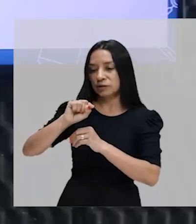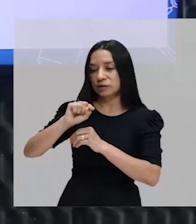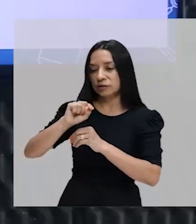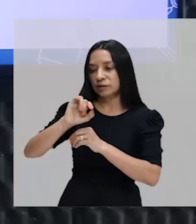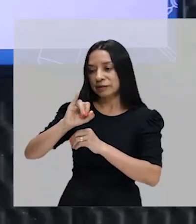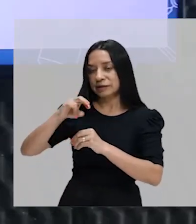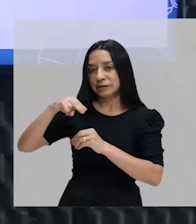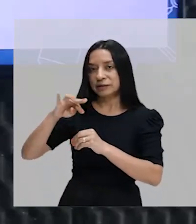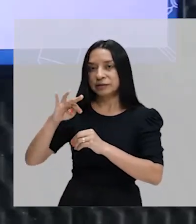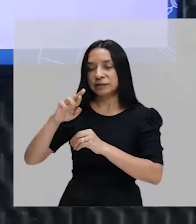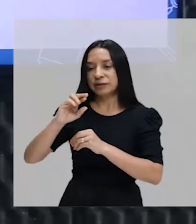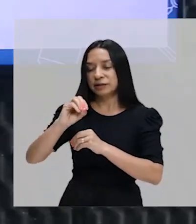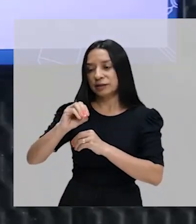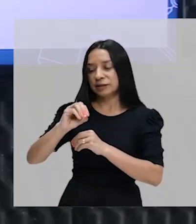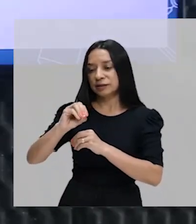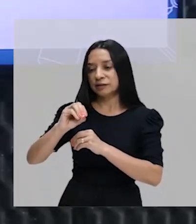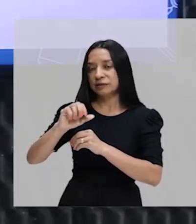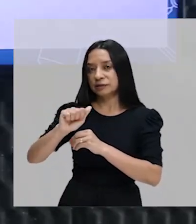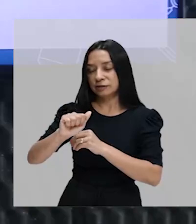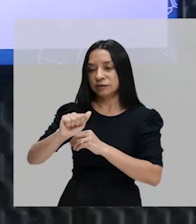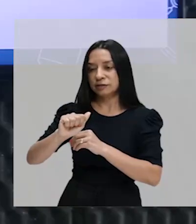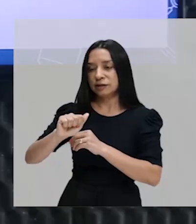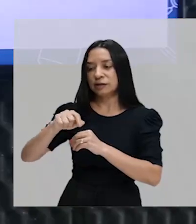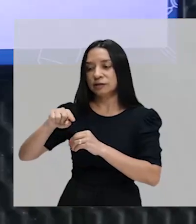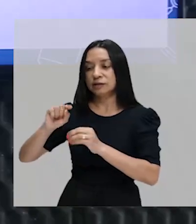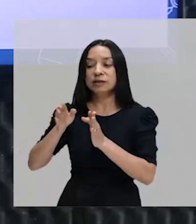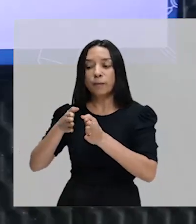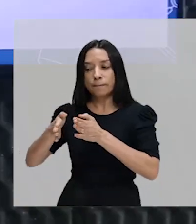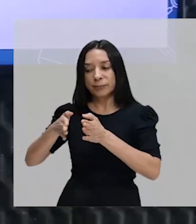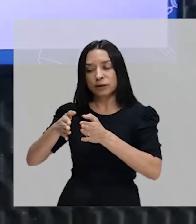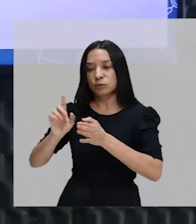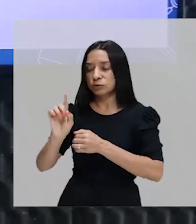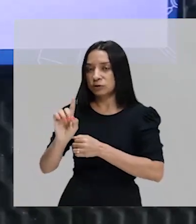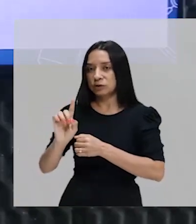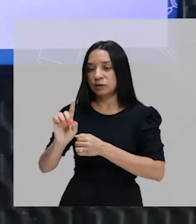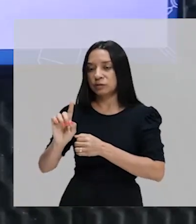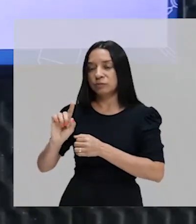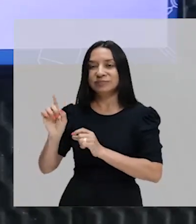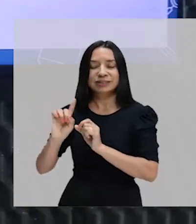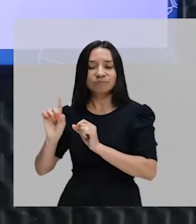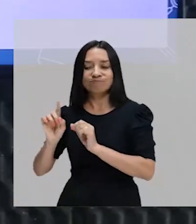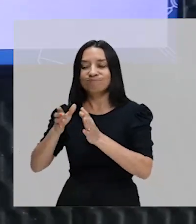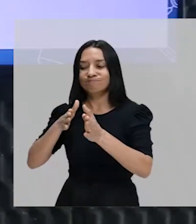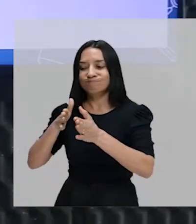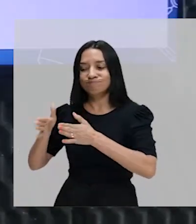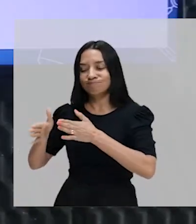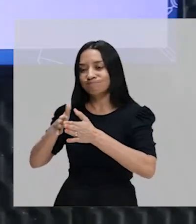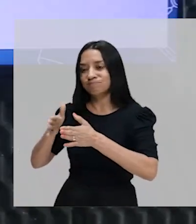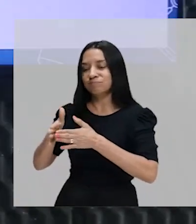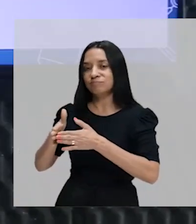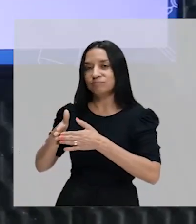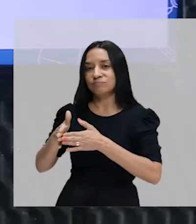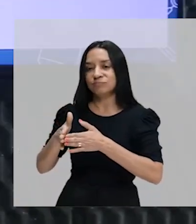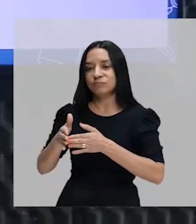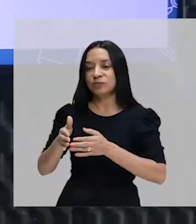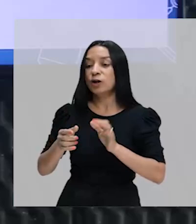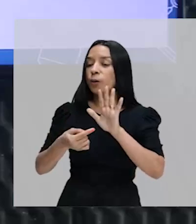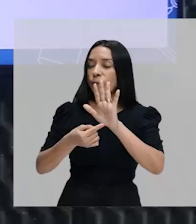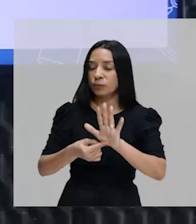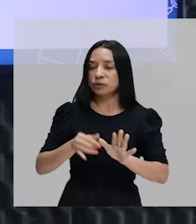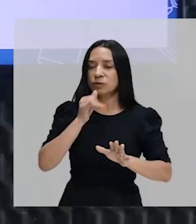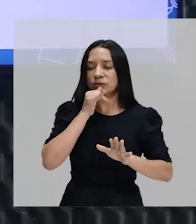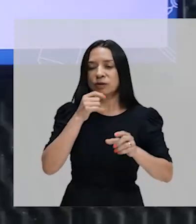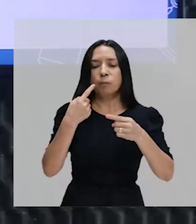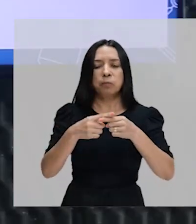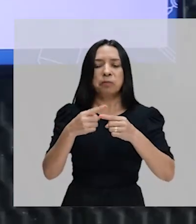inteira, no caso, parte não periódica e parte periódica. Renata, me mostra um exemplo porque está ficando confuso. Calma, olha